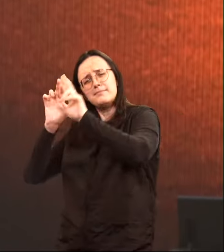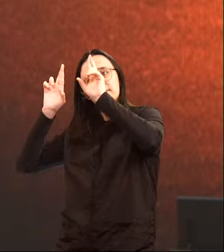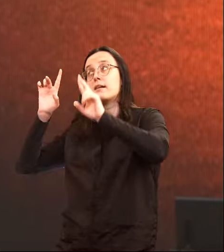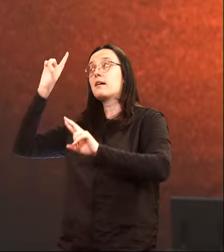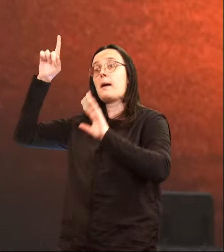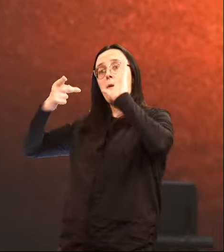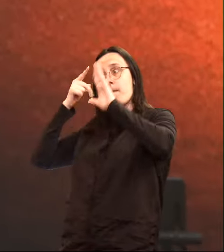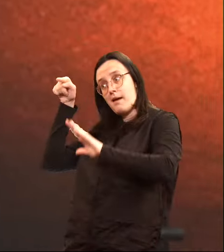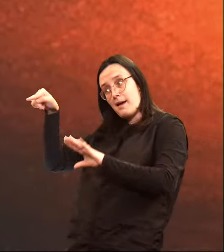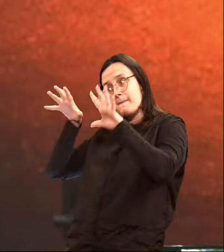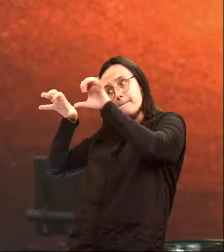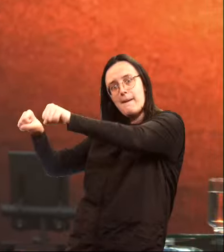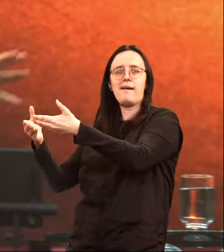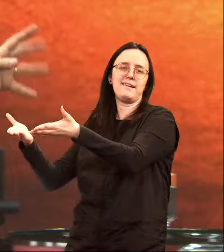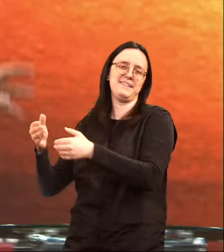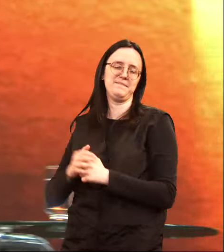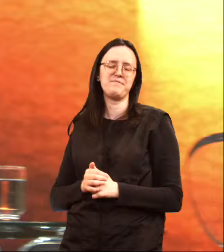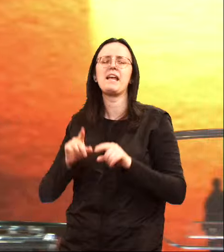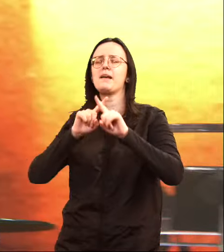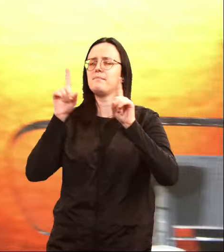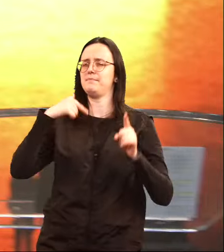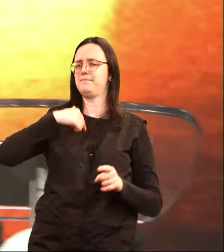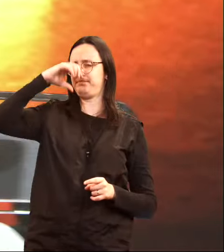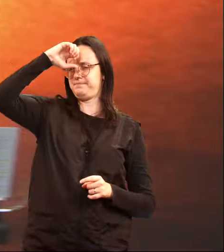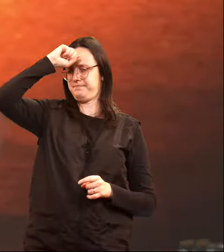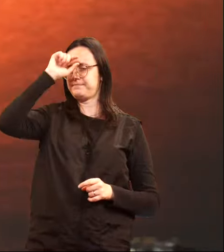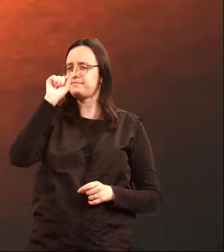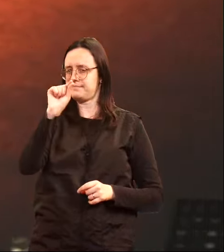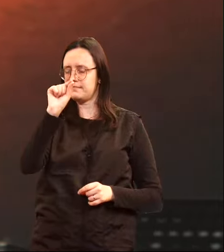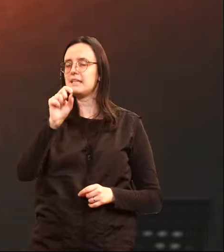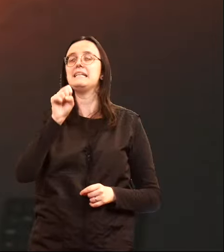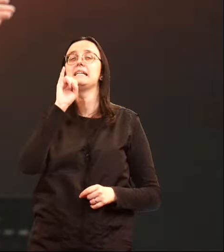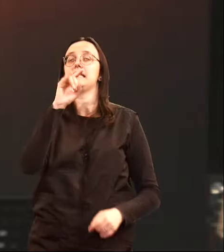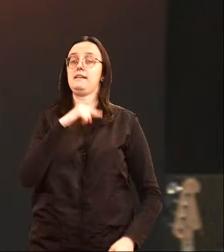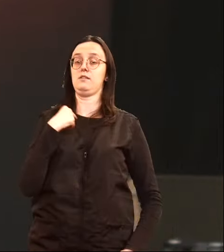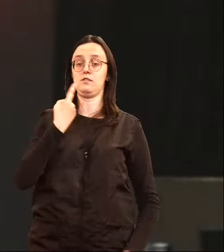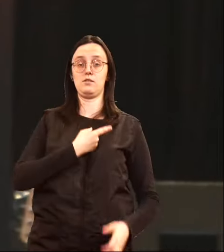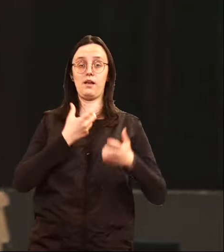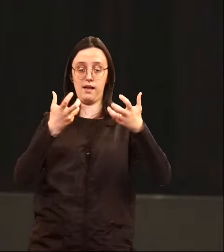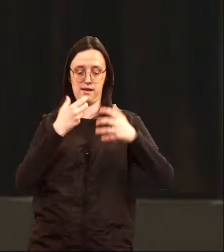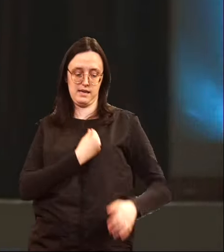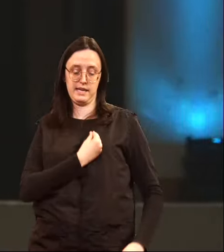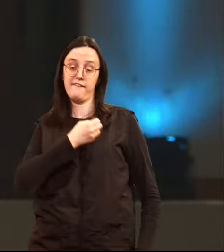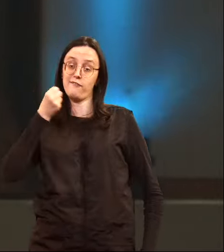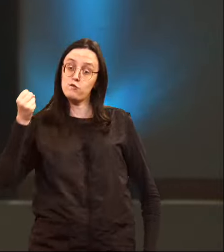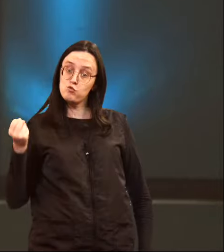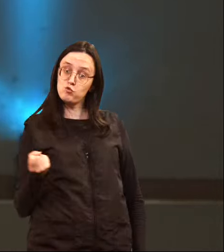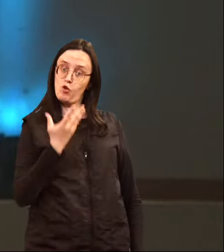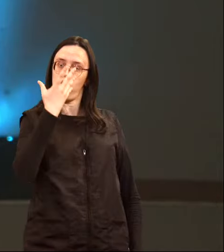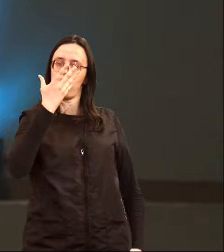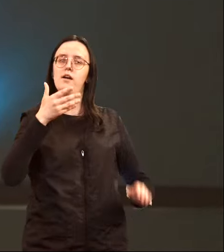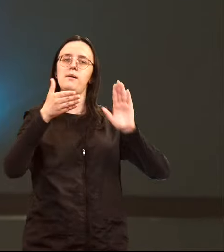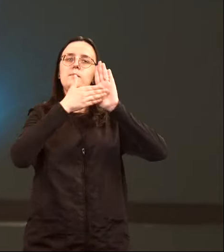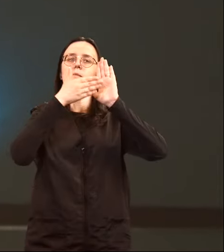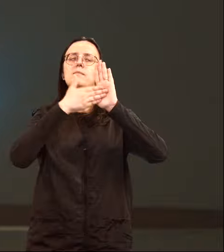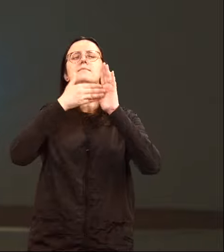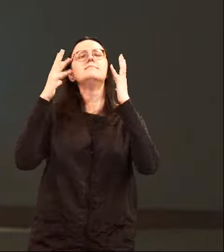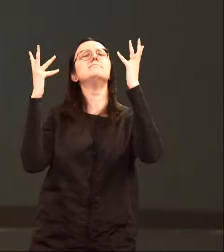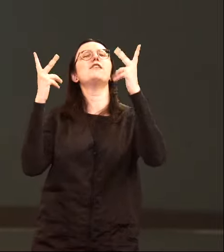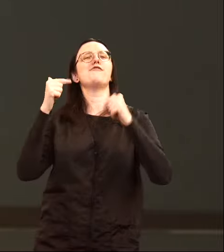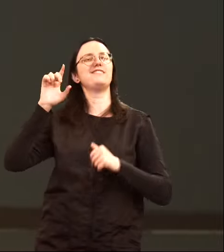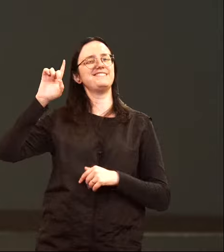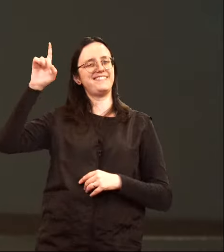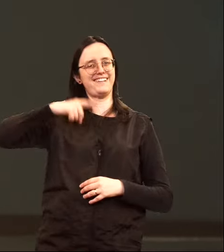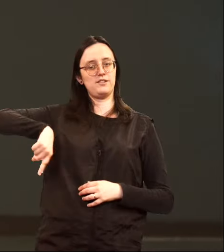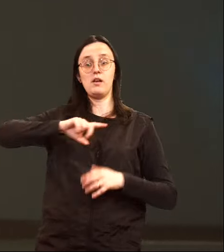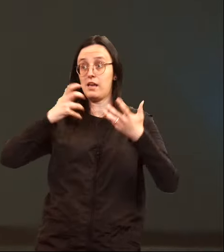Deus. O que eu entendi é que se nós queremos viver o novo, o propósito maravilhoso de Deus